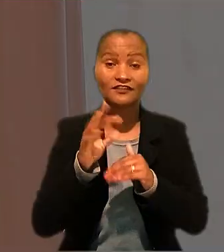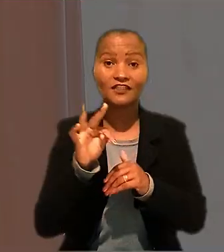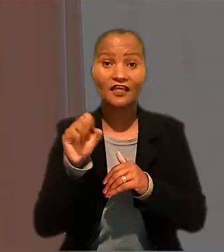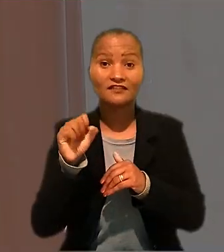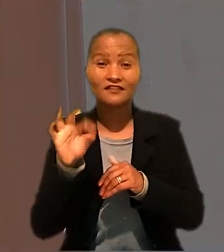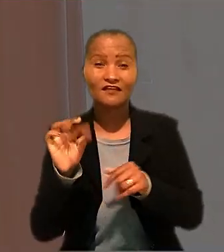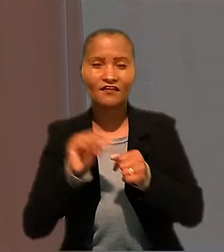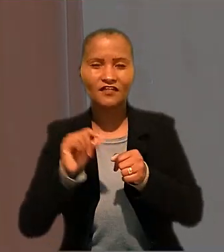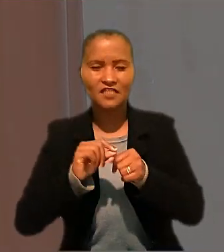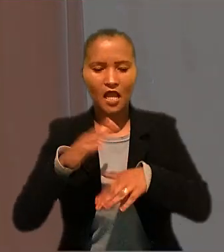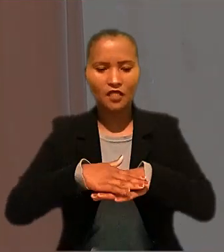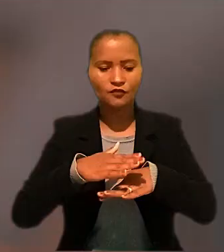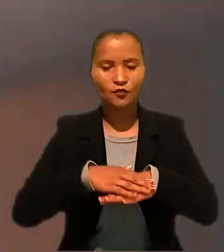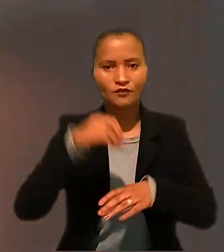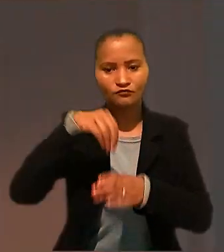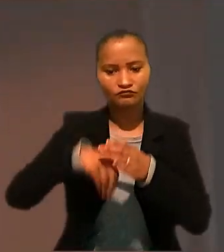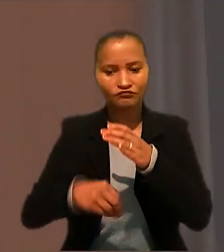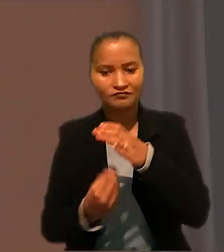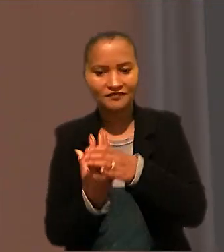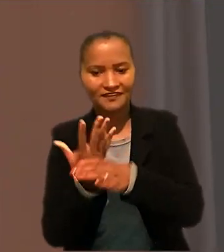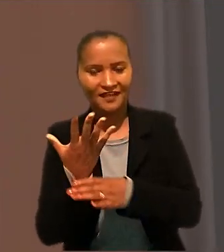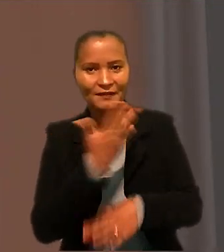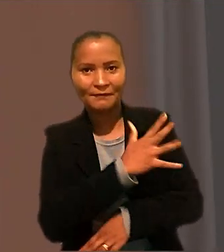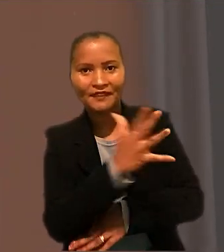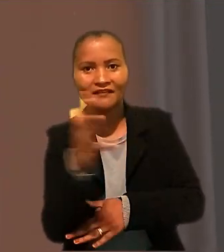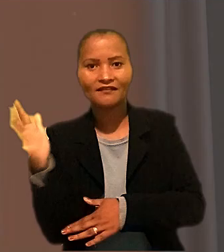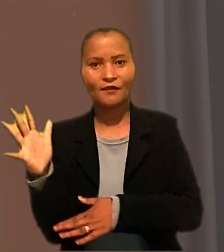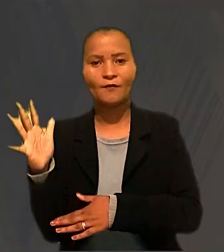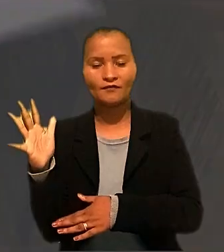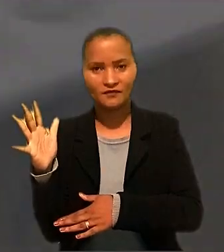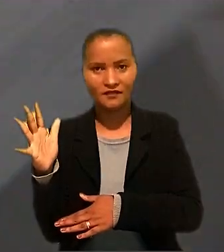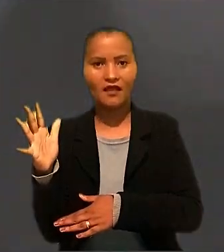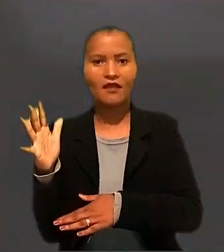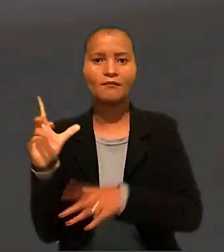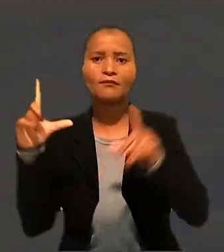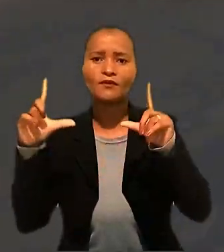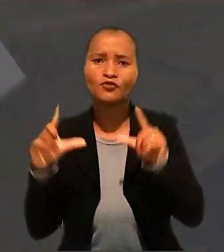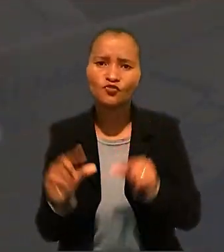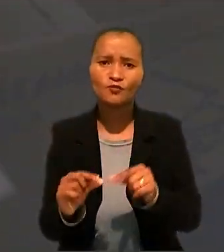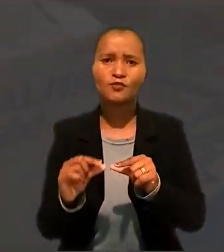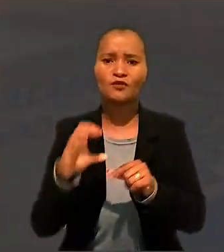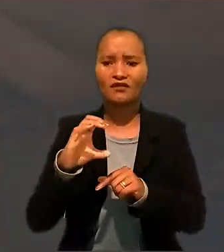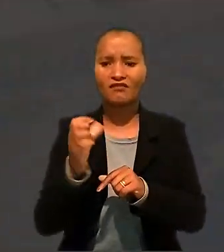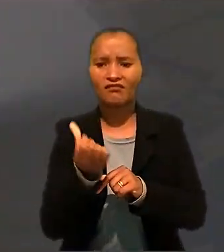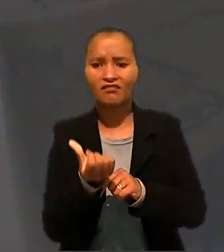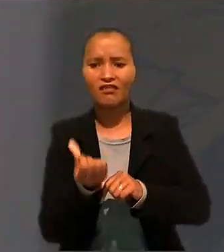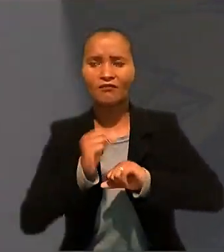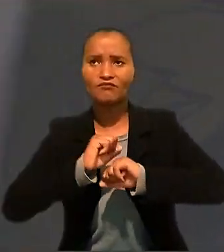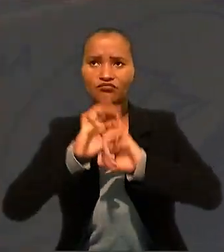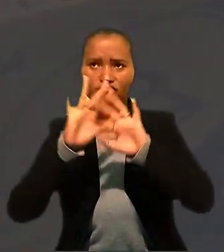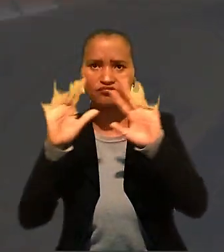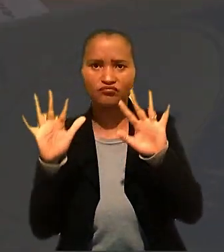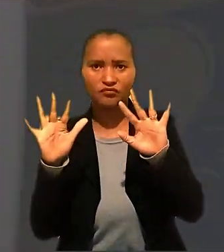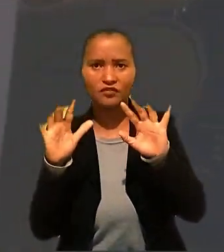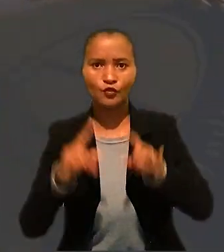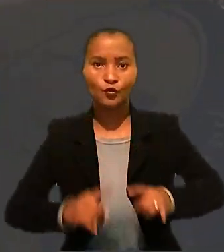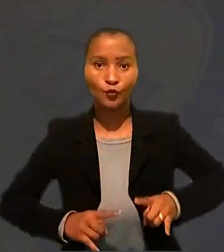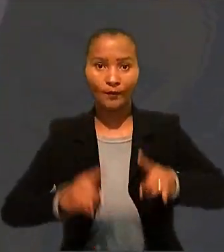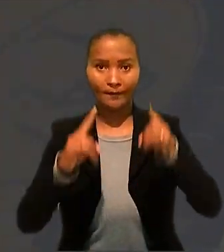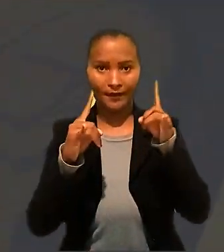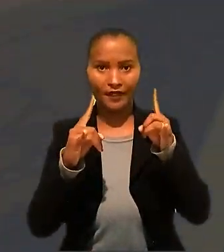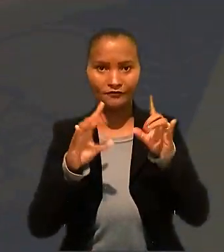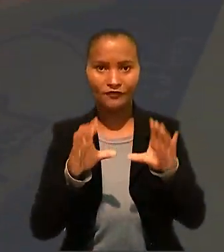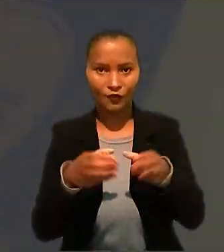realizar ações de sustentabilidade ambiental para compensar a emissão decorrente das atividades realizadas no prédio da